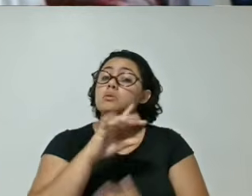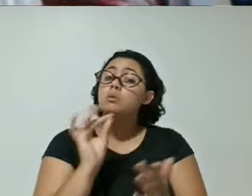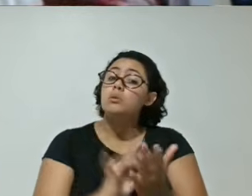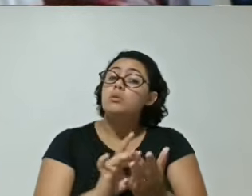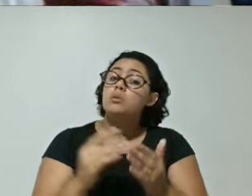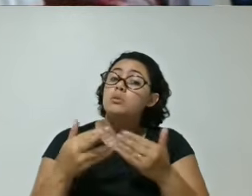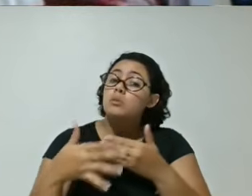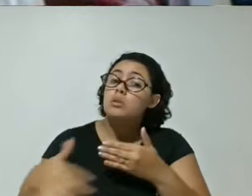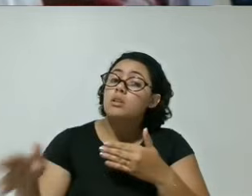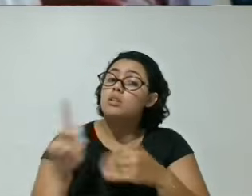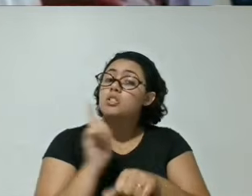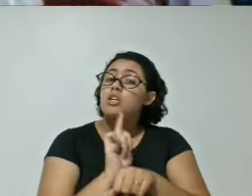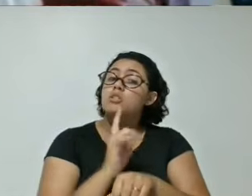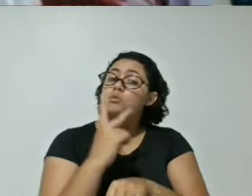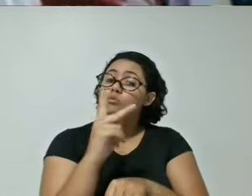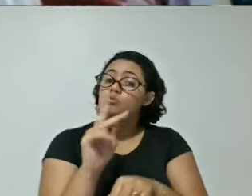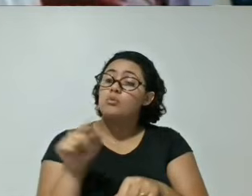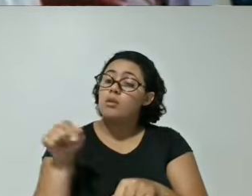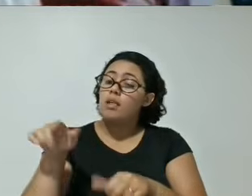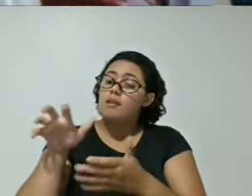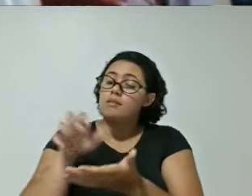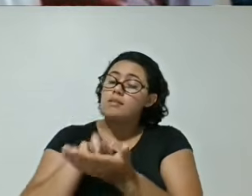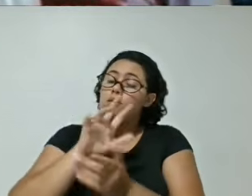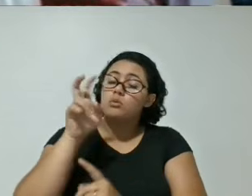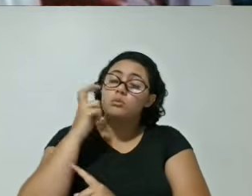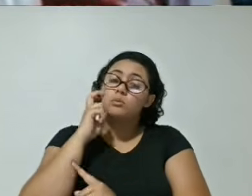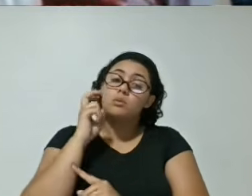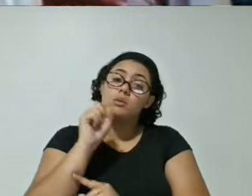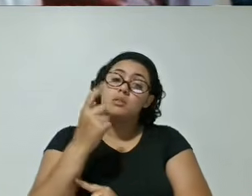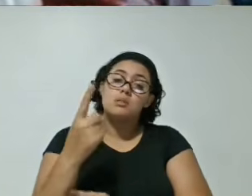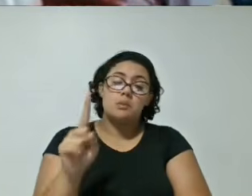sua passagem, sua gestão aí no Centro Cultural São Bernardo?